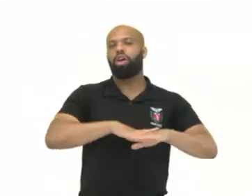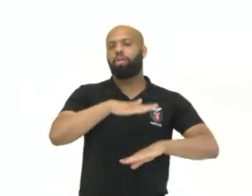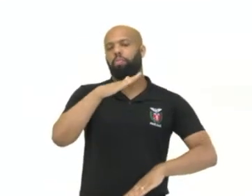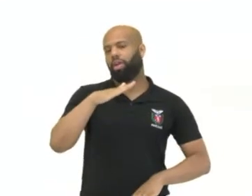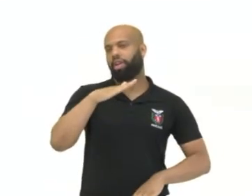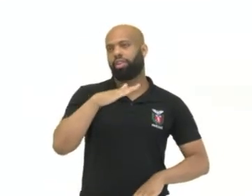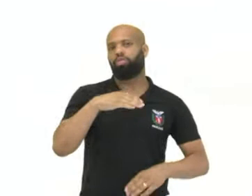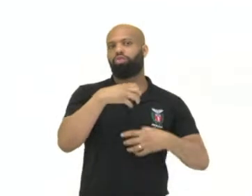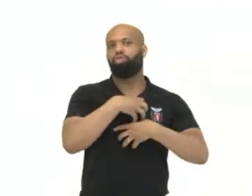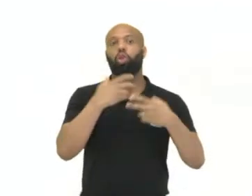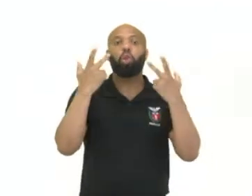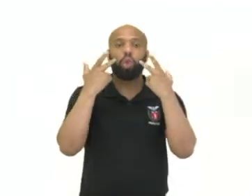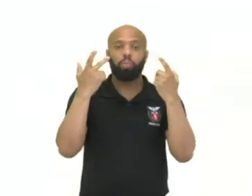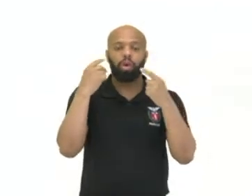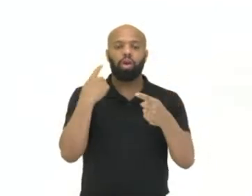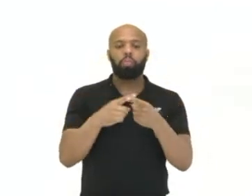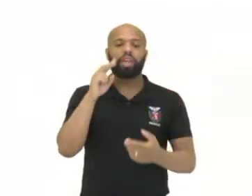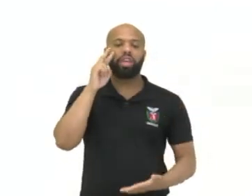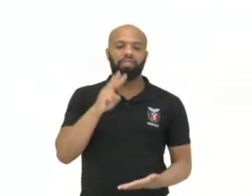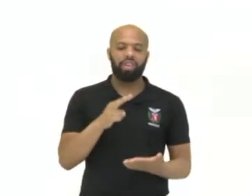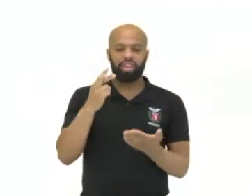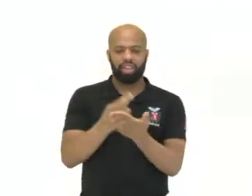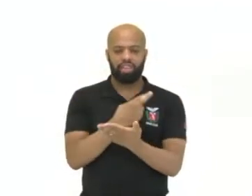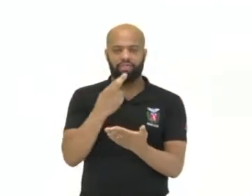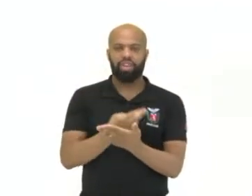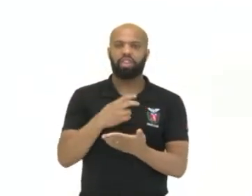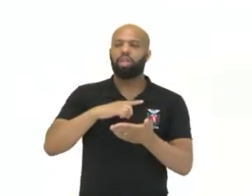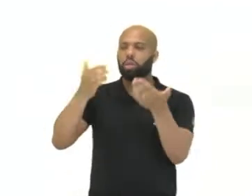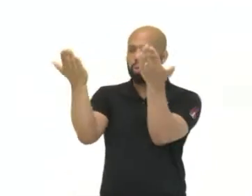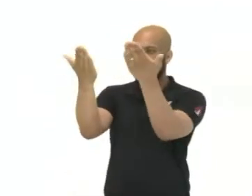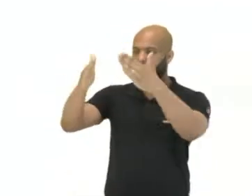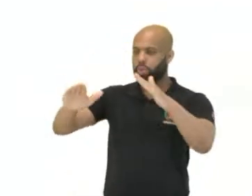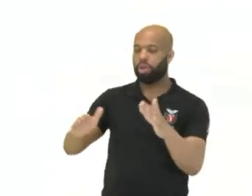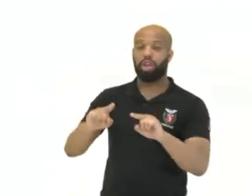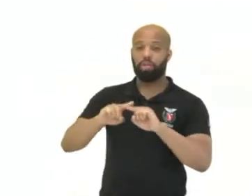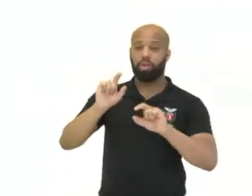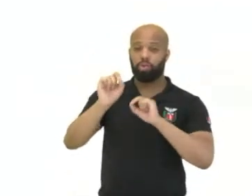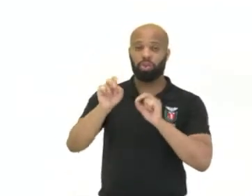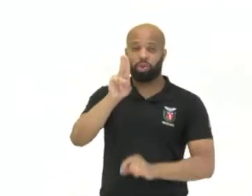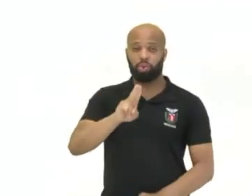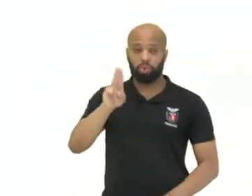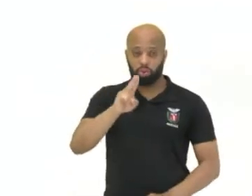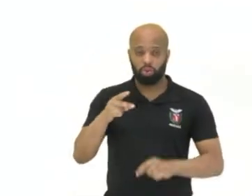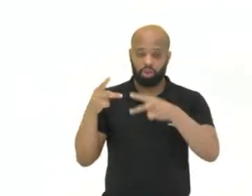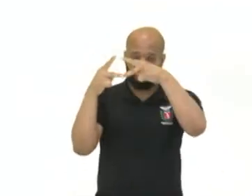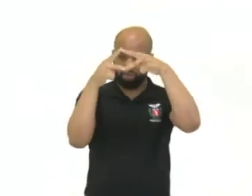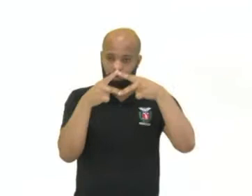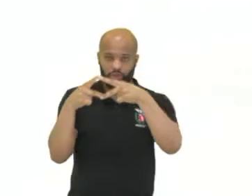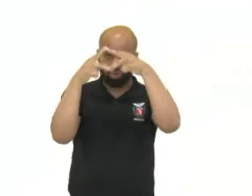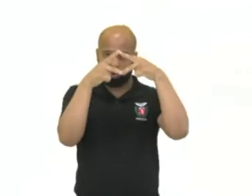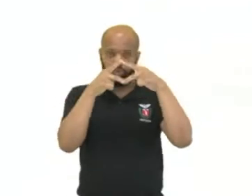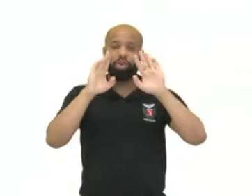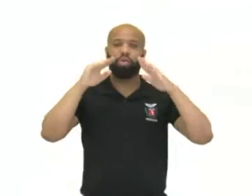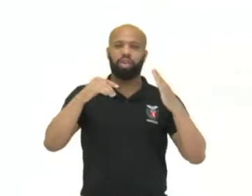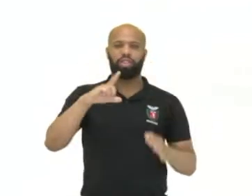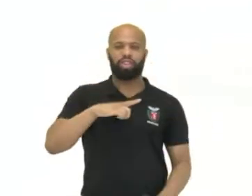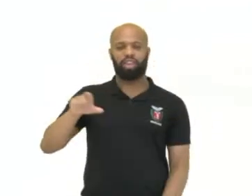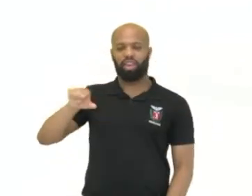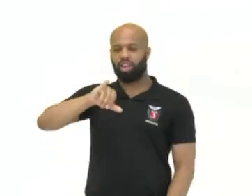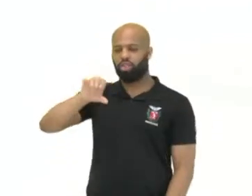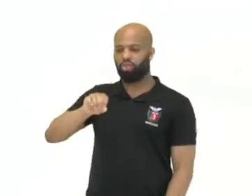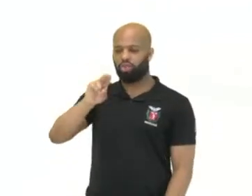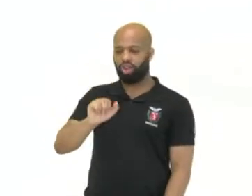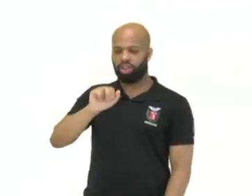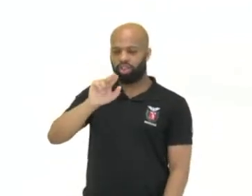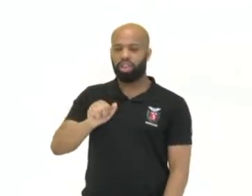contemplar na revista corpos esculpidos com Photoshop. Segundo Joana, uma das origens dessa